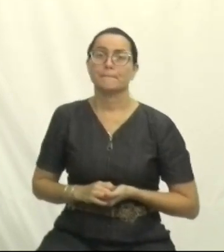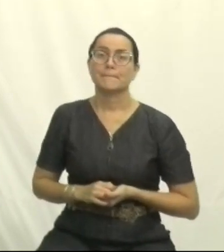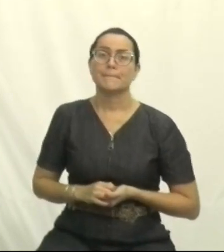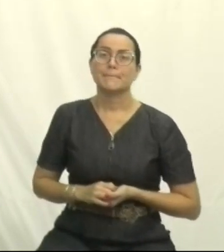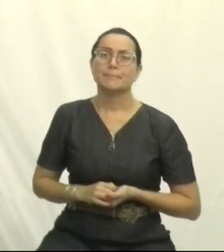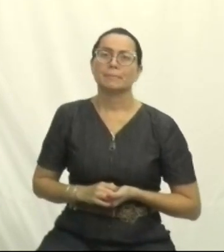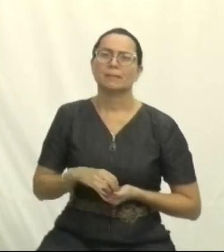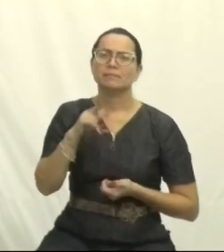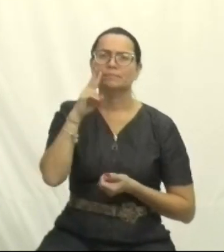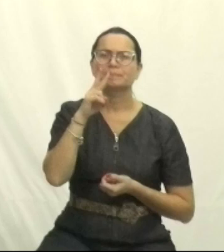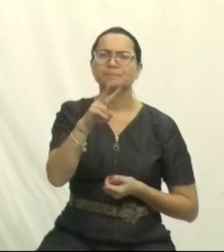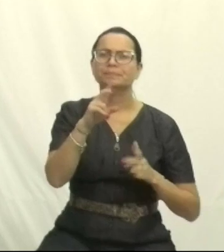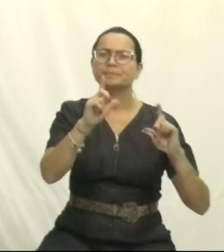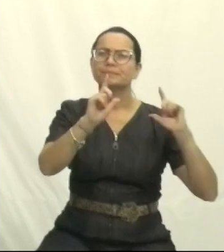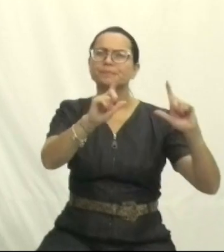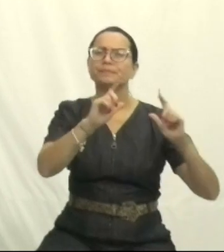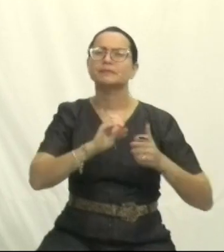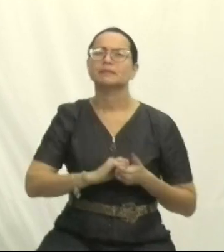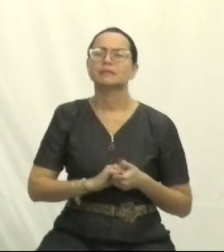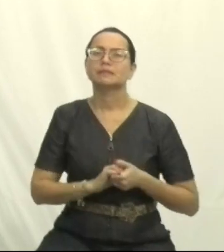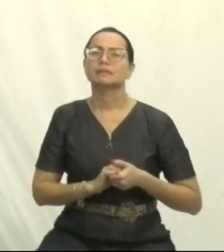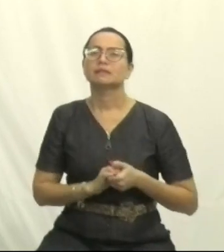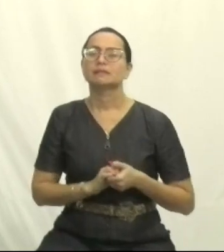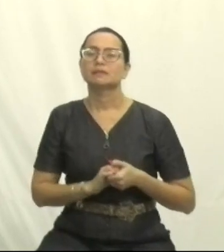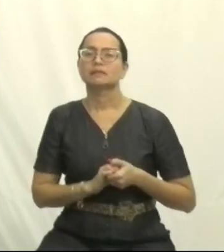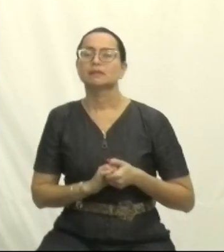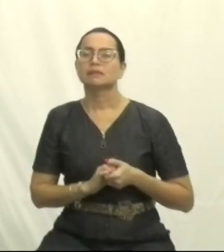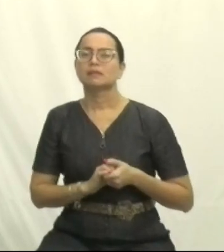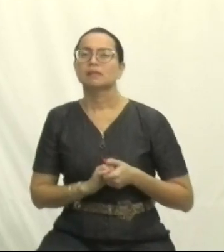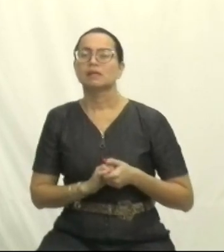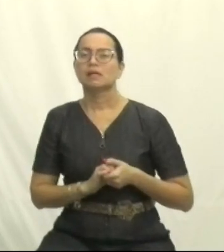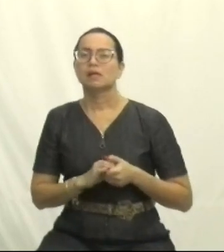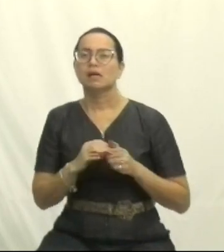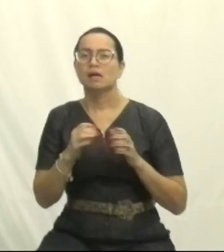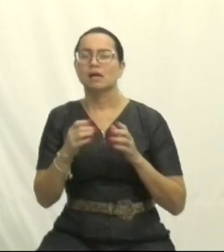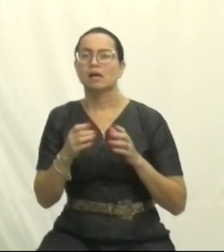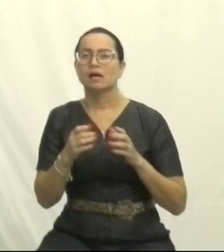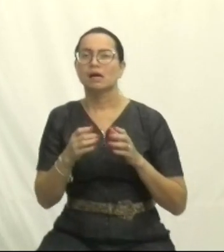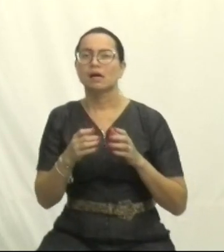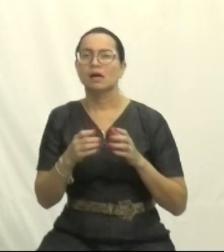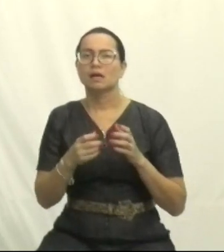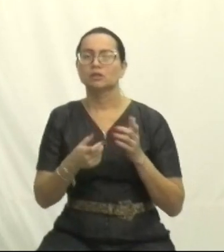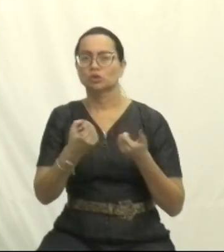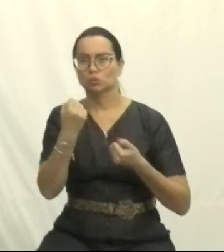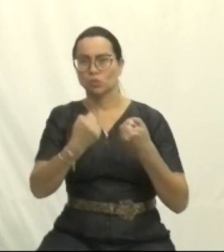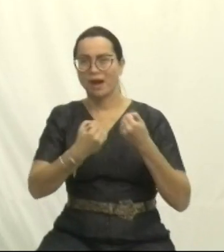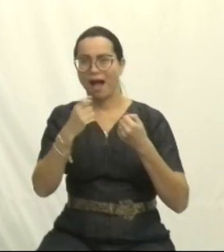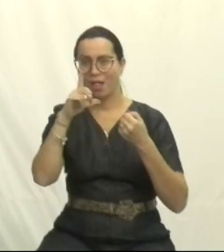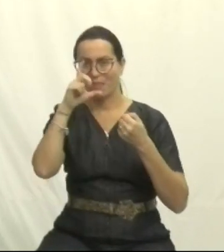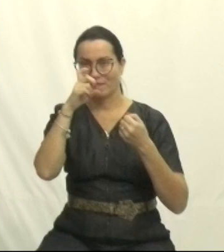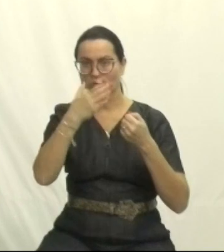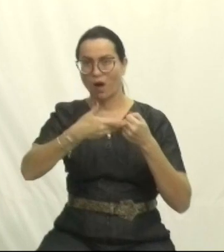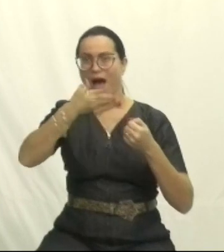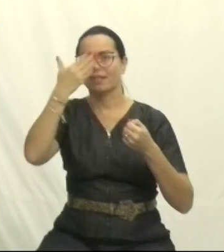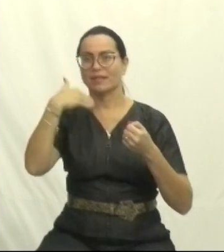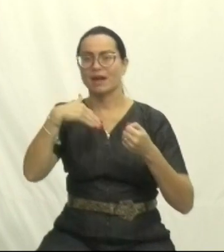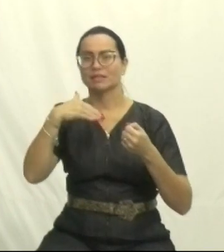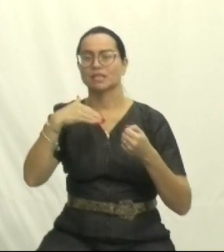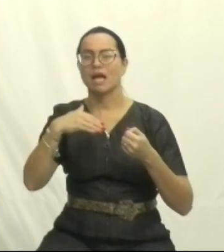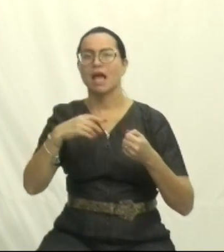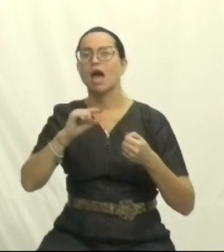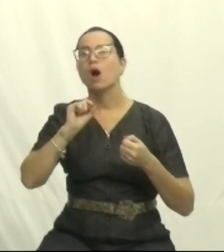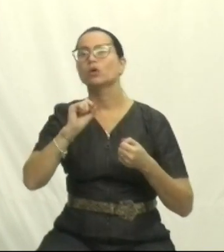uma fachada que, ao lado, lá atrás do carro, ali na foto, né, é onde fica a vigilância